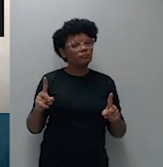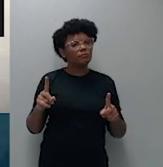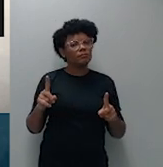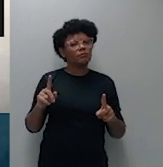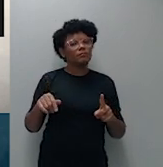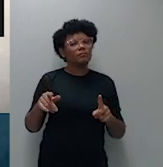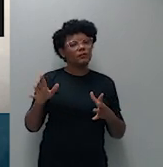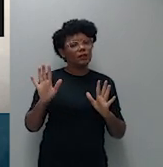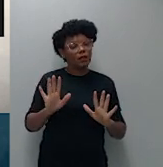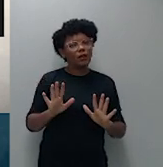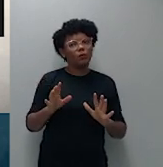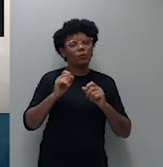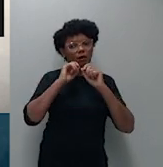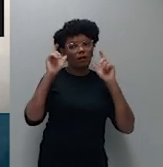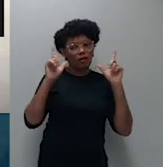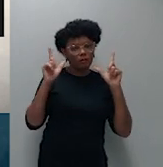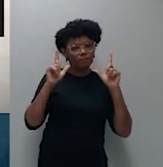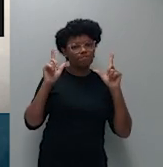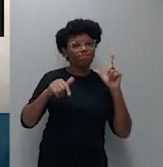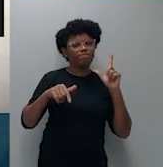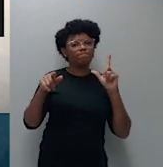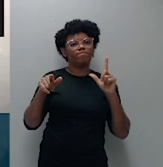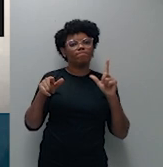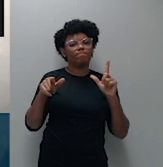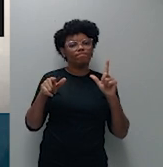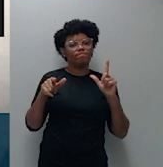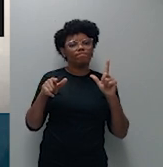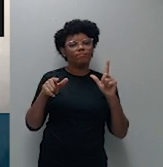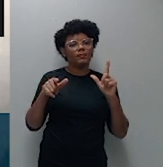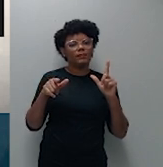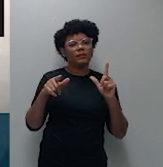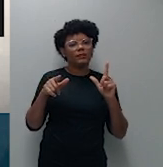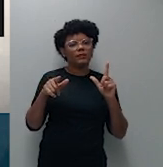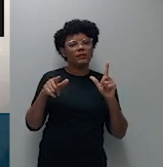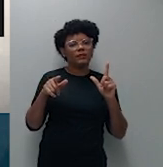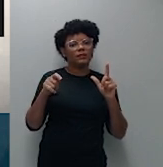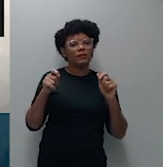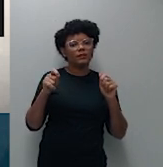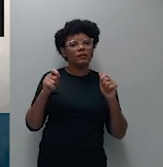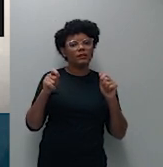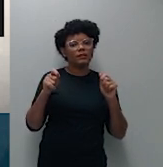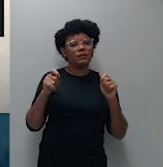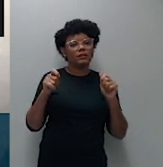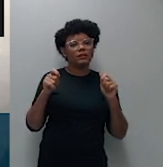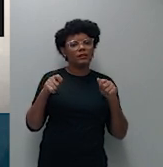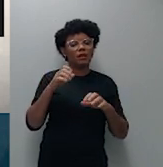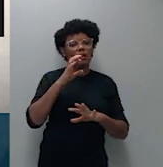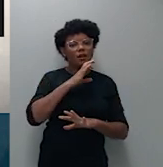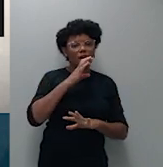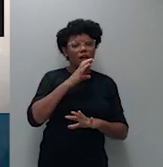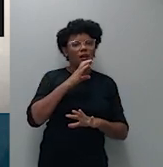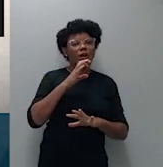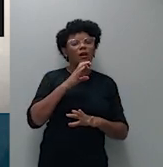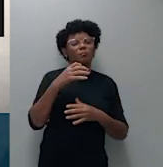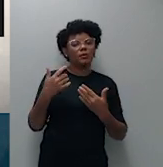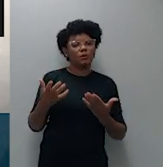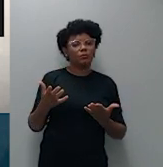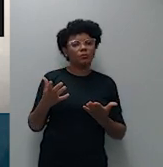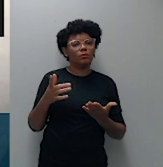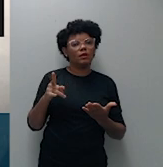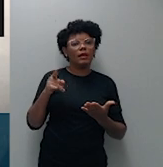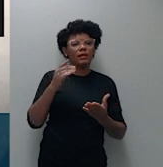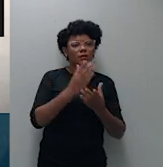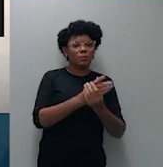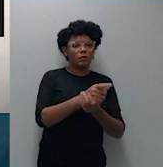mais fazendo esse alerta para que seja dado mais rápido andamento